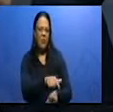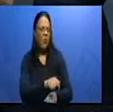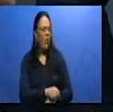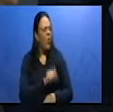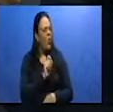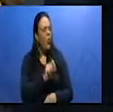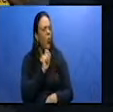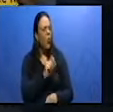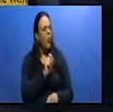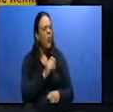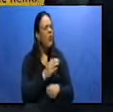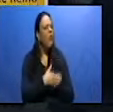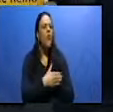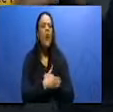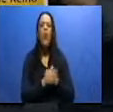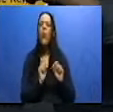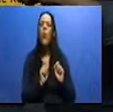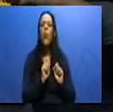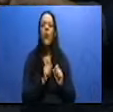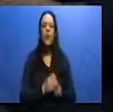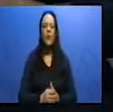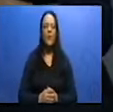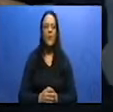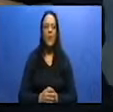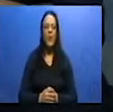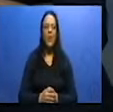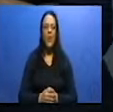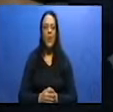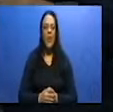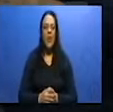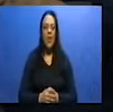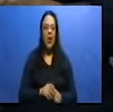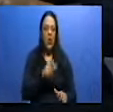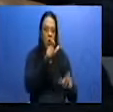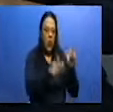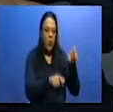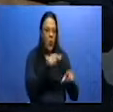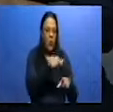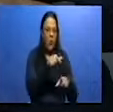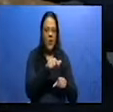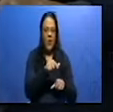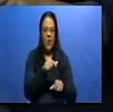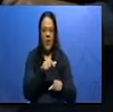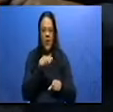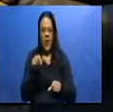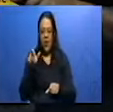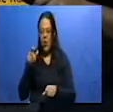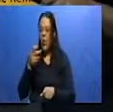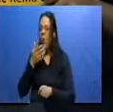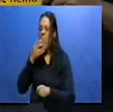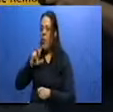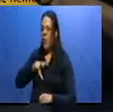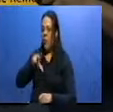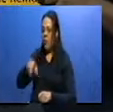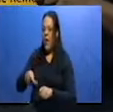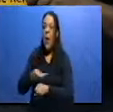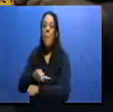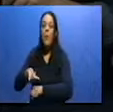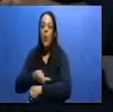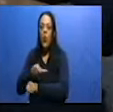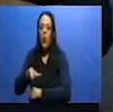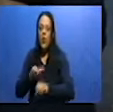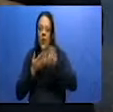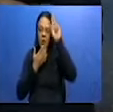fazem? Olha os portugueses já, enquanto eles estavam tentando achar as Índias, né, que era por aqui, dava volta na África,